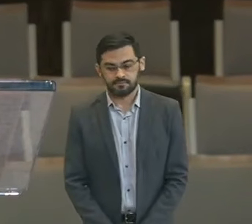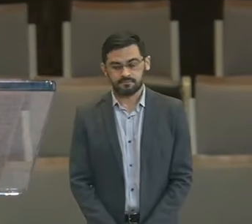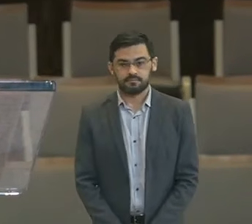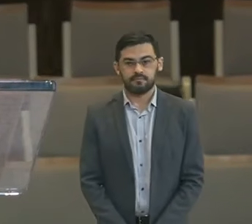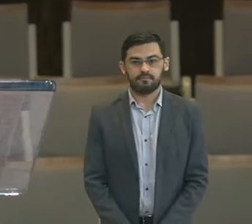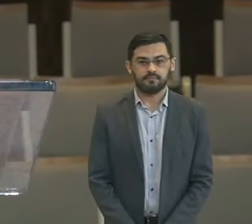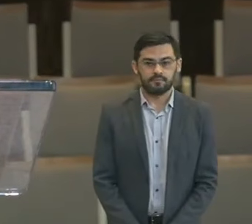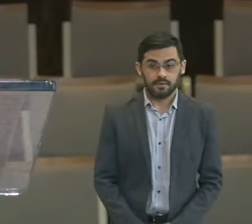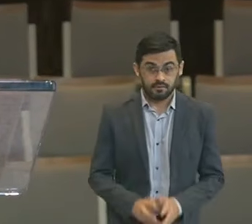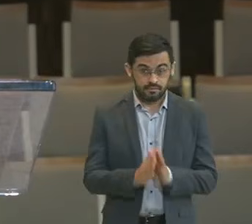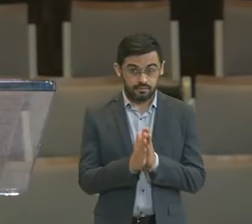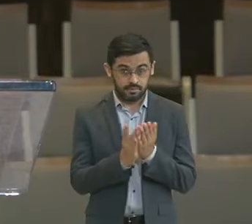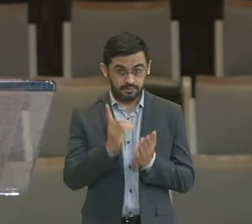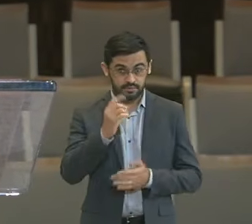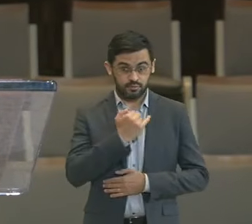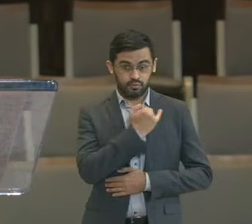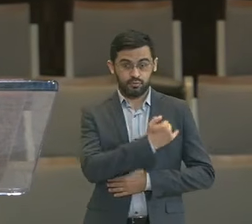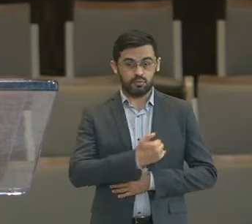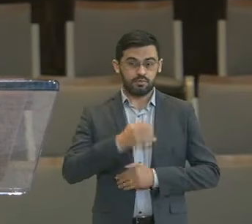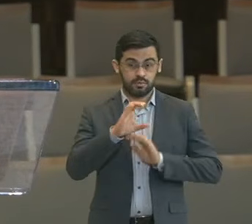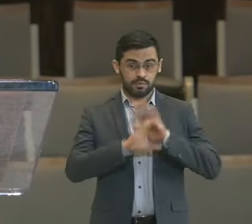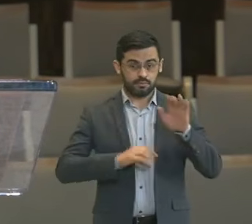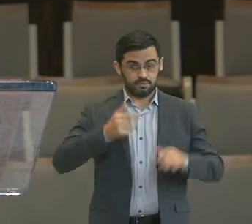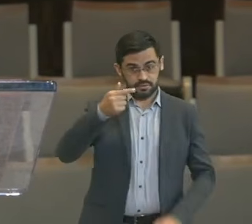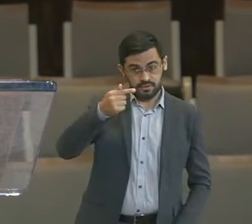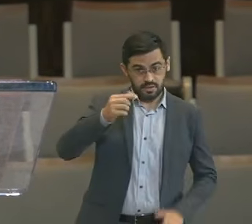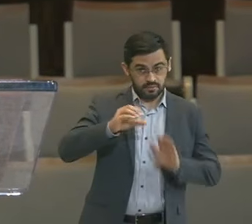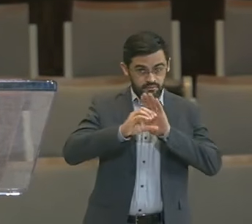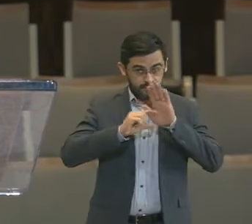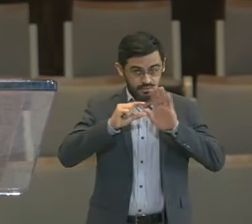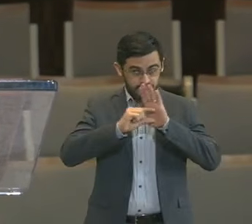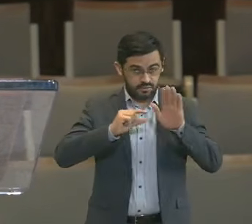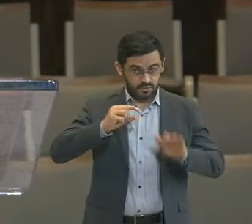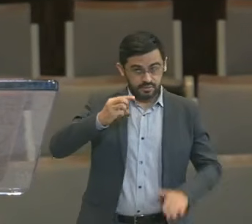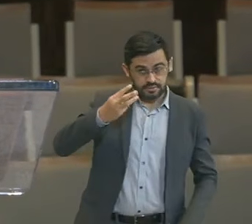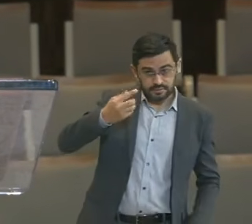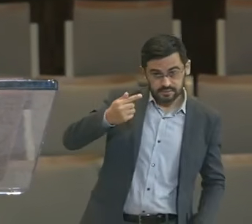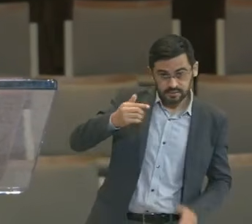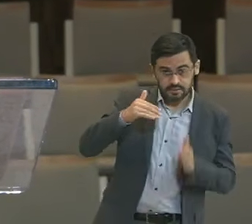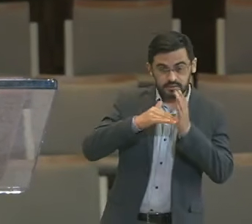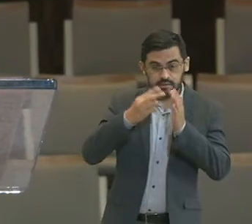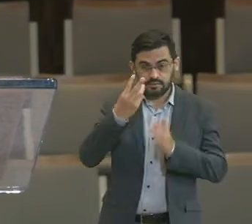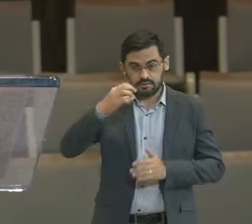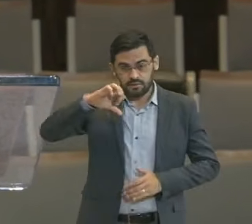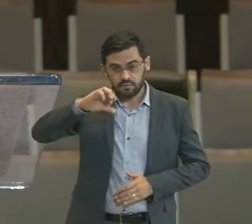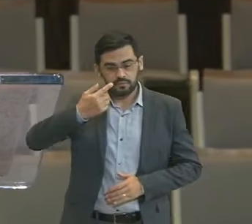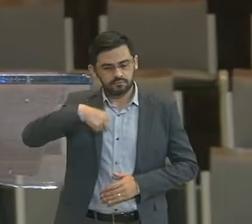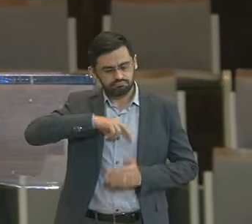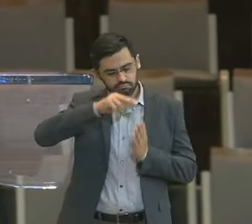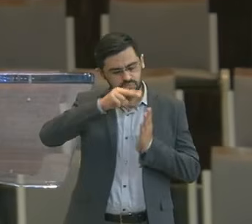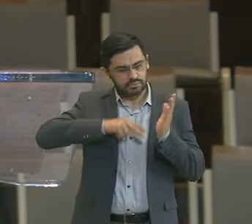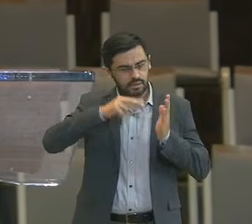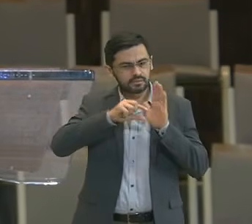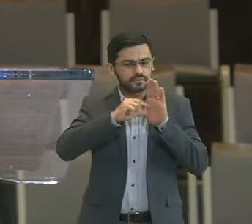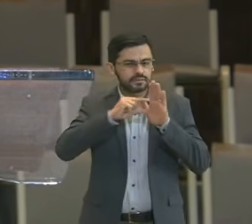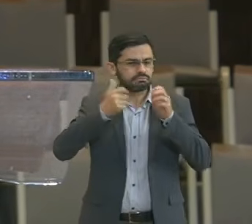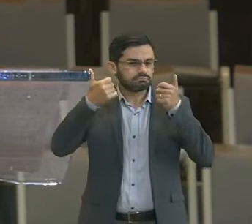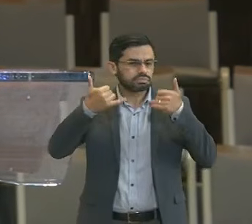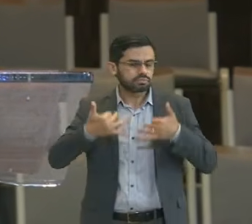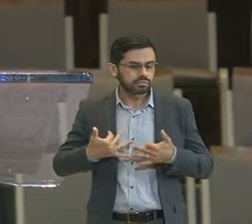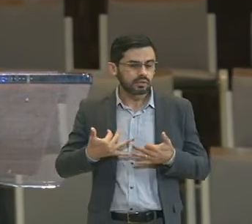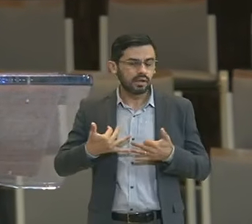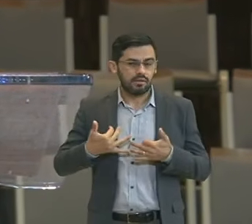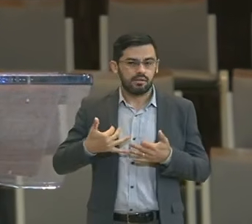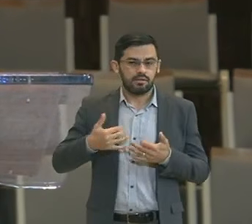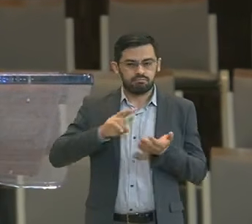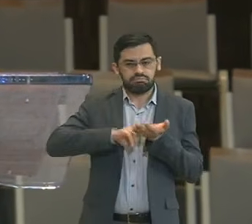abrir sua Bíblia em João capítulo 7, versículos 37 a 39. E eu vou estar lendo esses versículos na